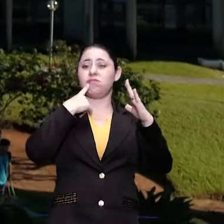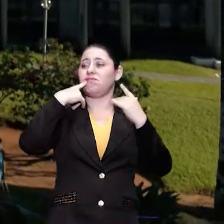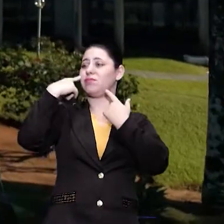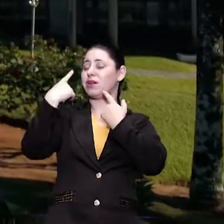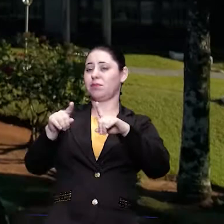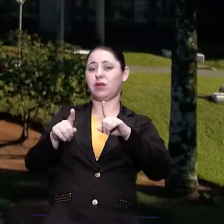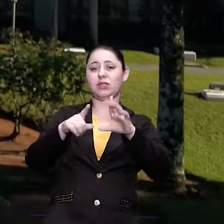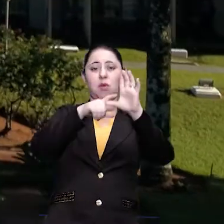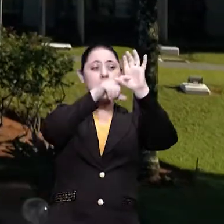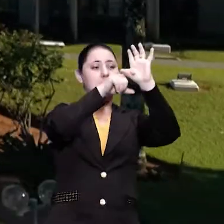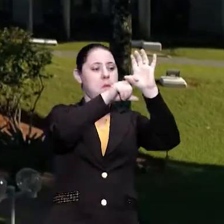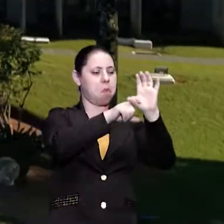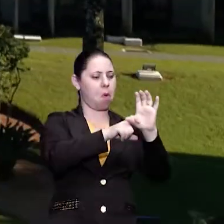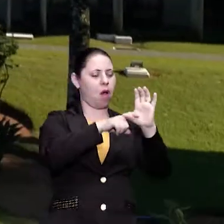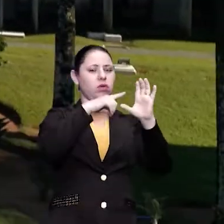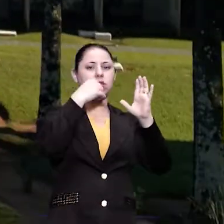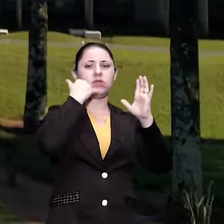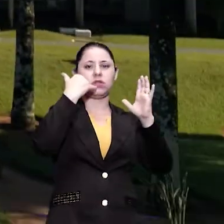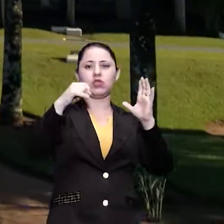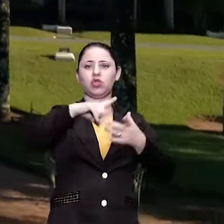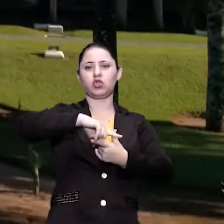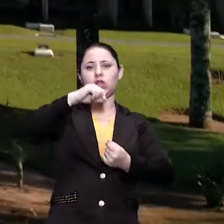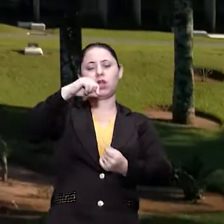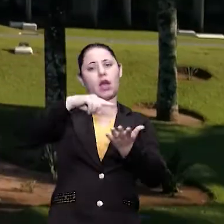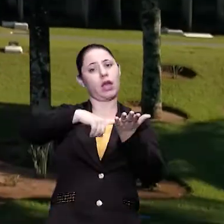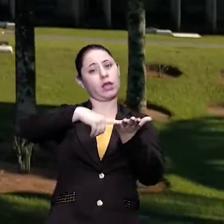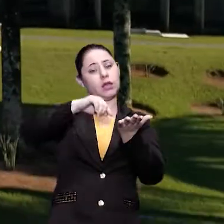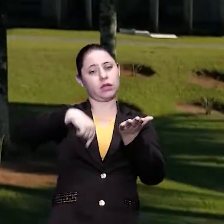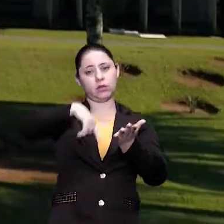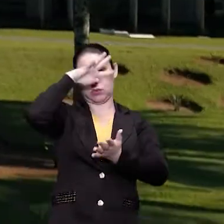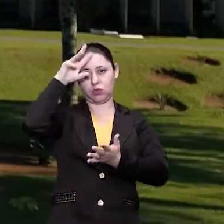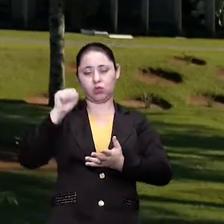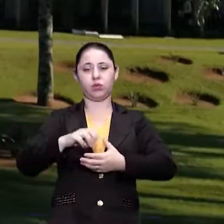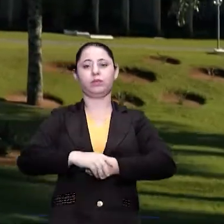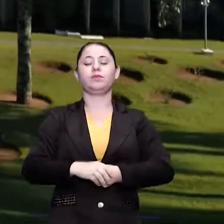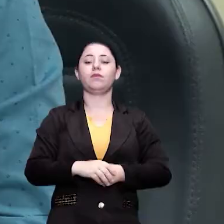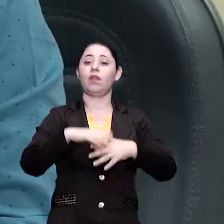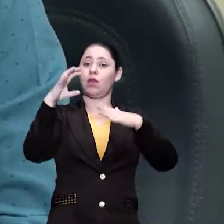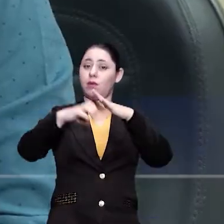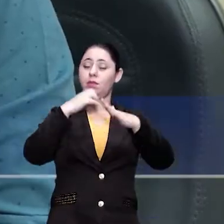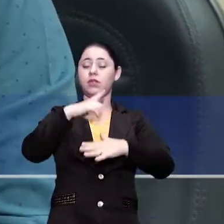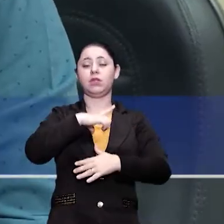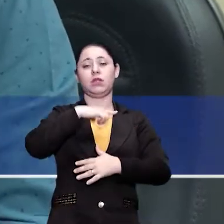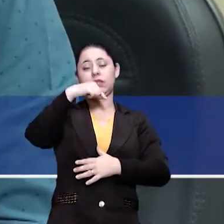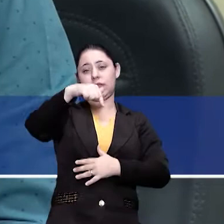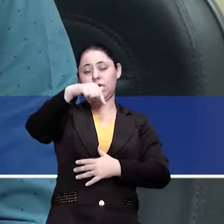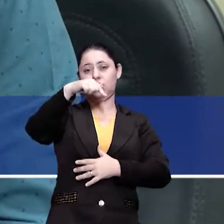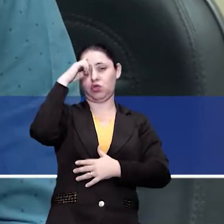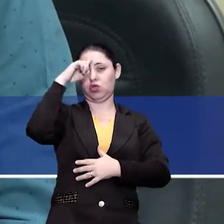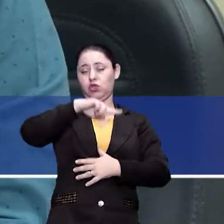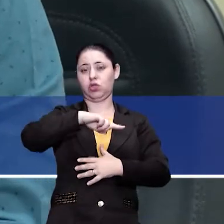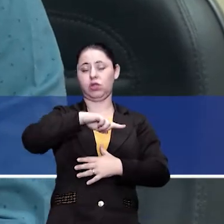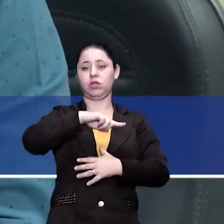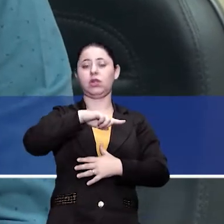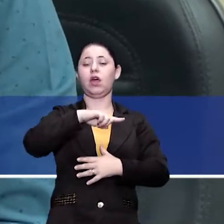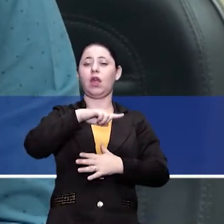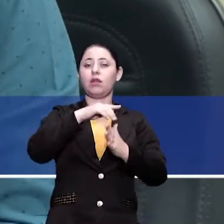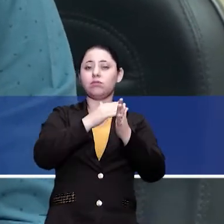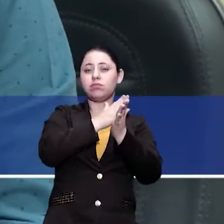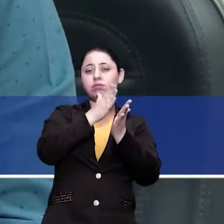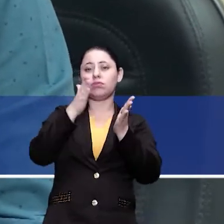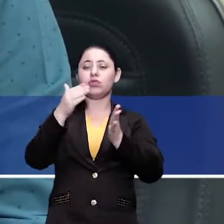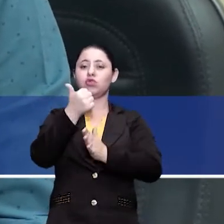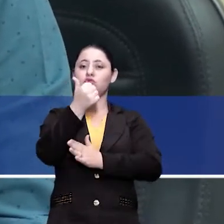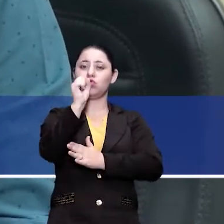2.284 que possuem reclamação relacionada a consumo no Proconsul Mato-Grossense. A companhia terá 7 dias úteis,